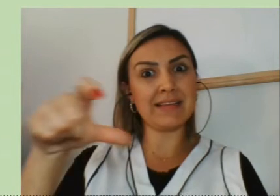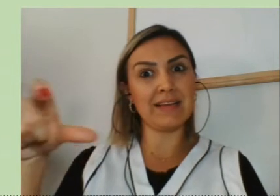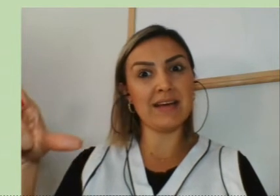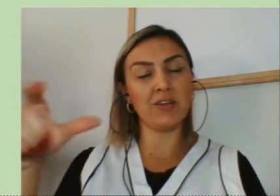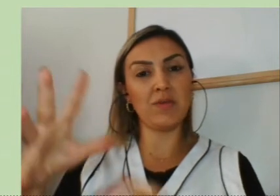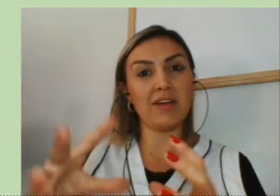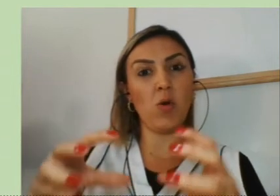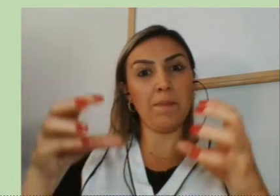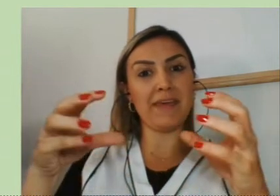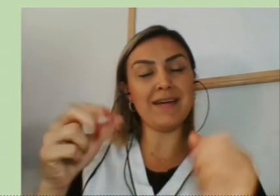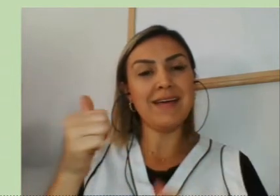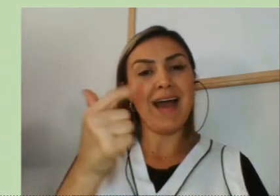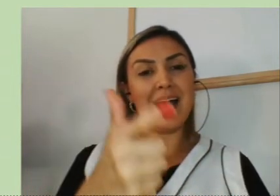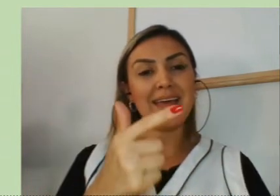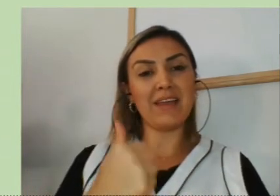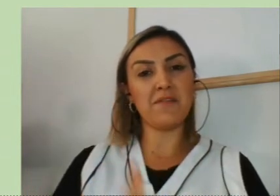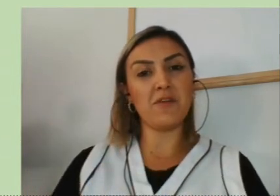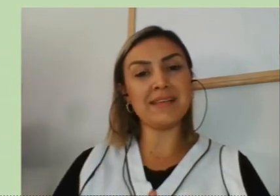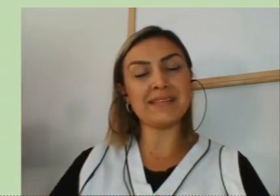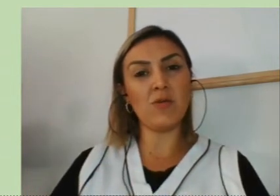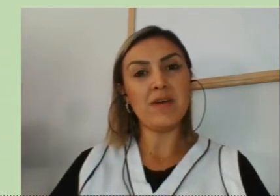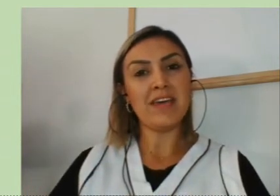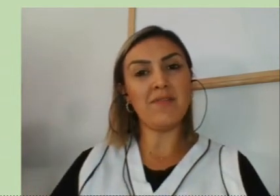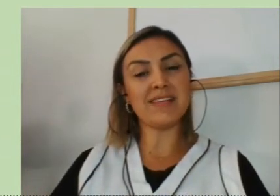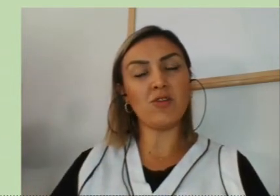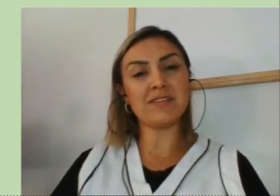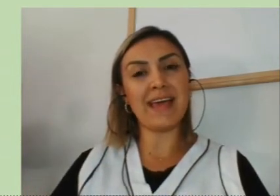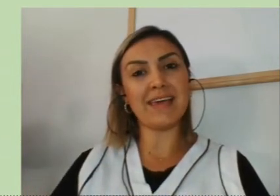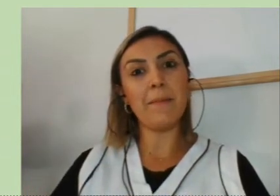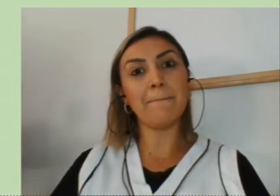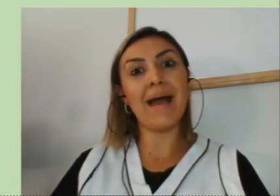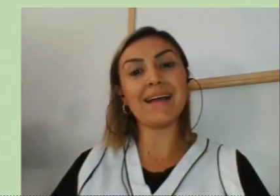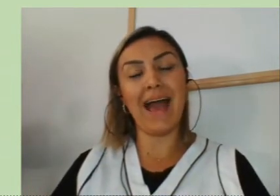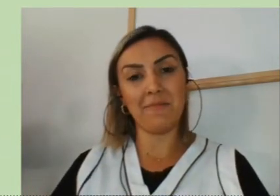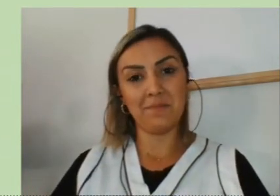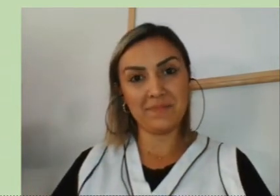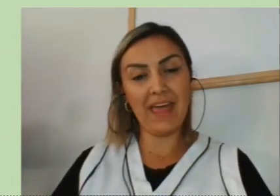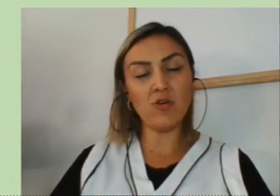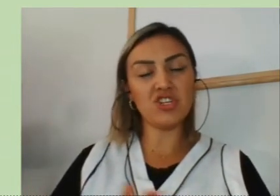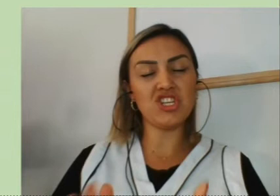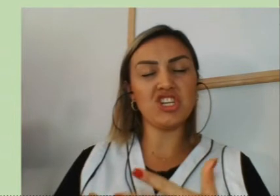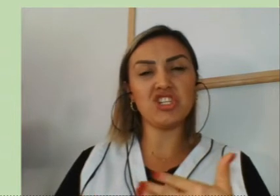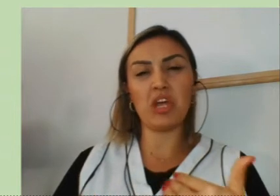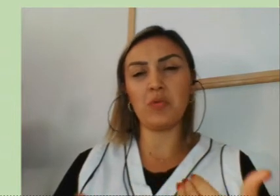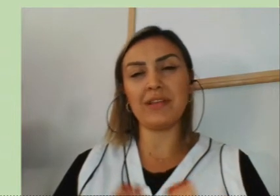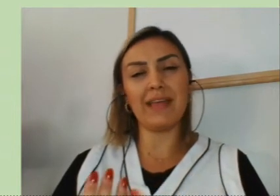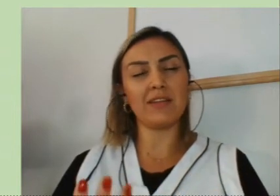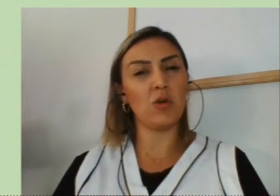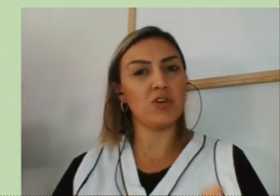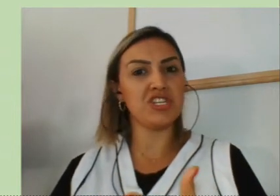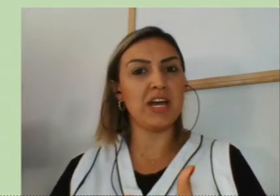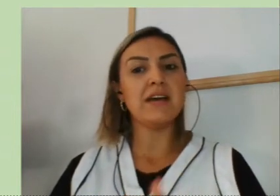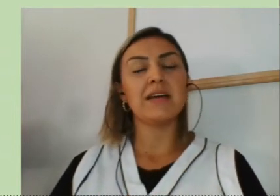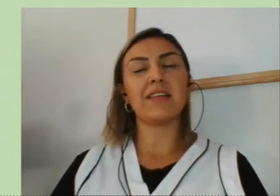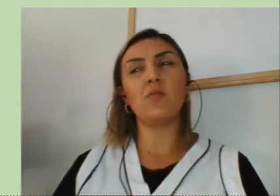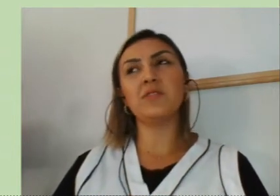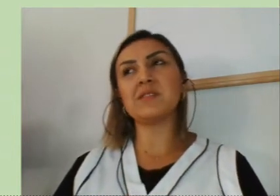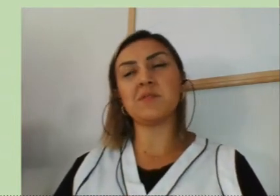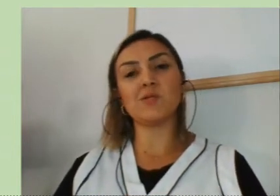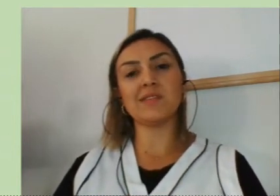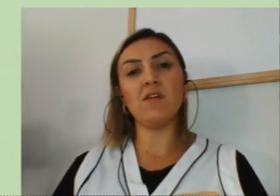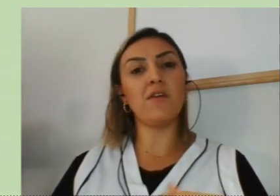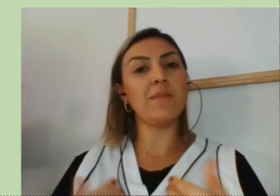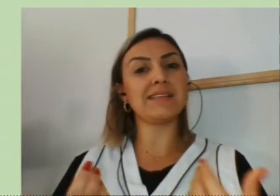celular escaneando? Ele copia aquela informação e você consegue pagar, né? Hoje em dia a gente tem muita tecnologia. Então,